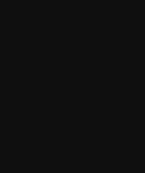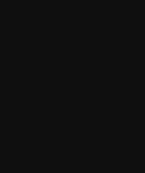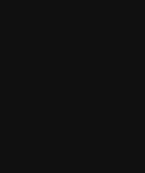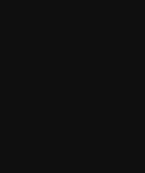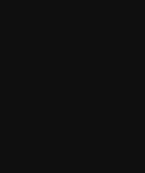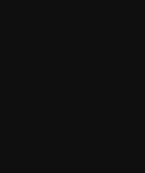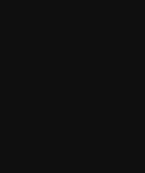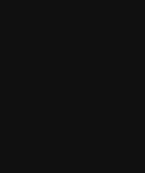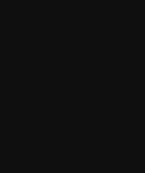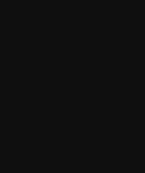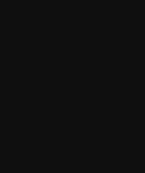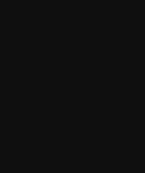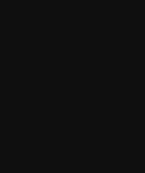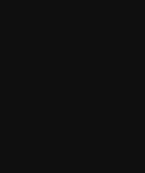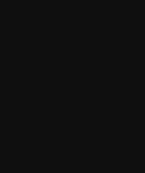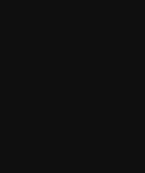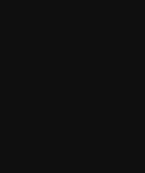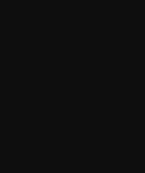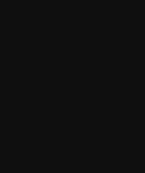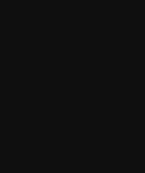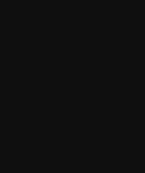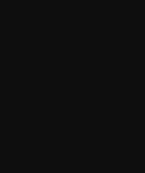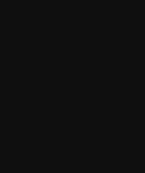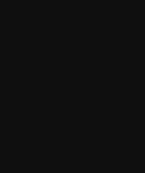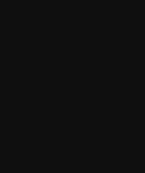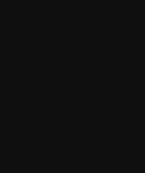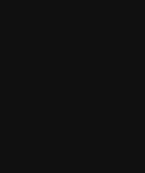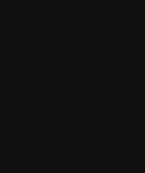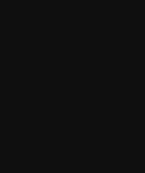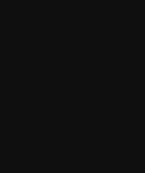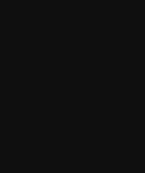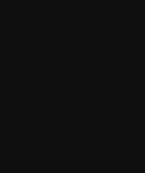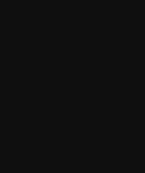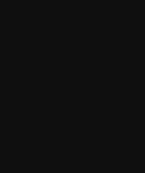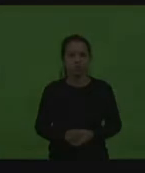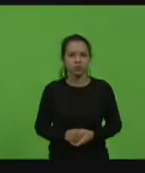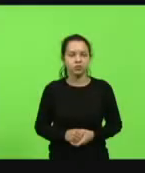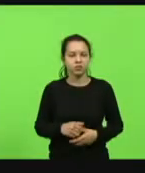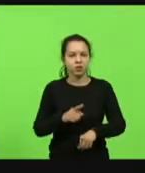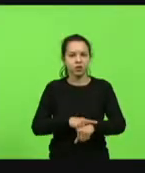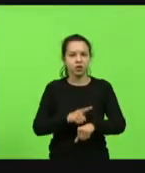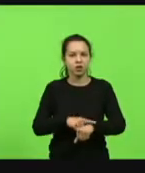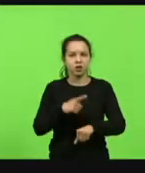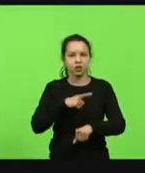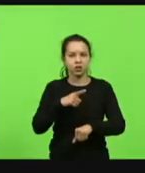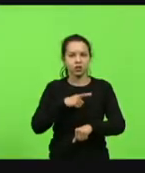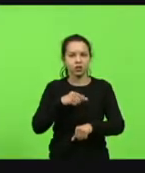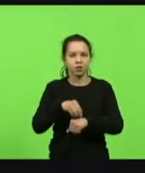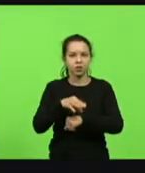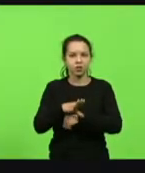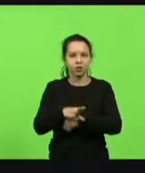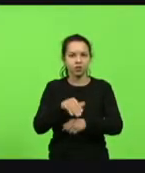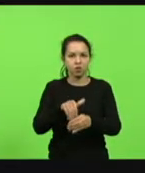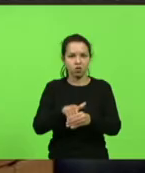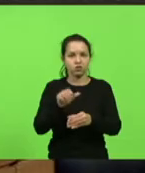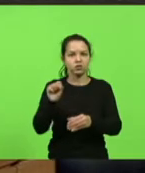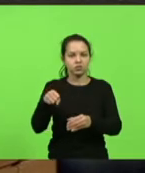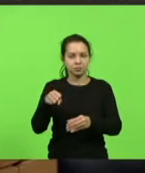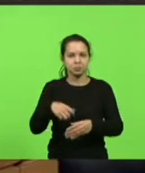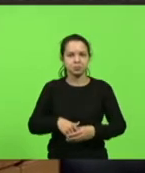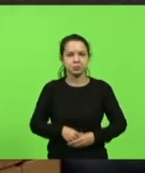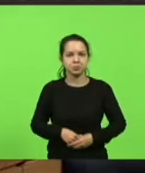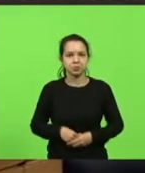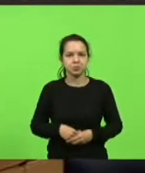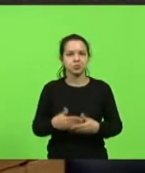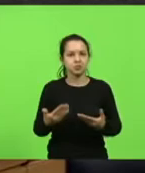Senhor presidente, sim, pra, deputada Ana, pra ainda há tempo para orientar voto? Encaminhamento e voto, sim.